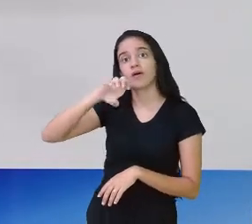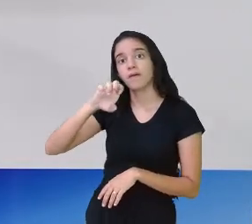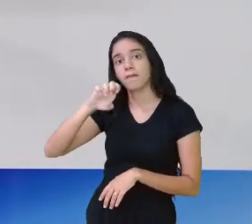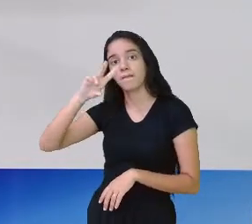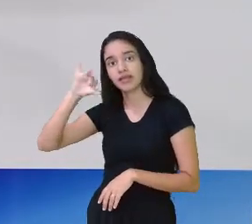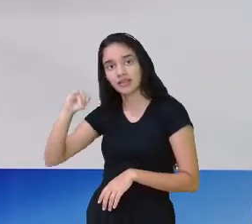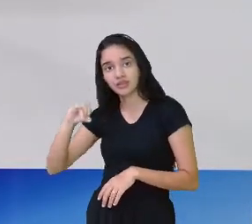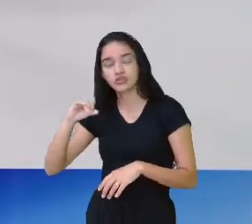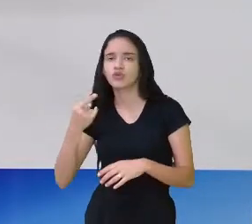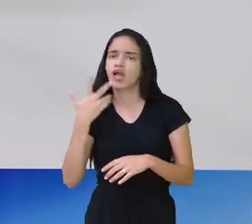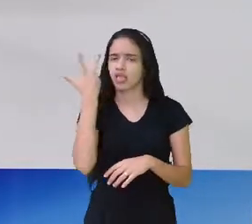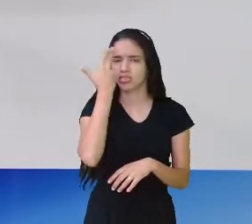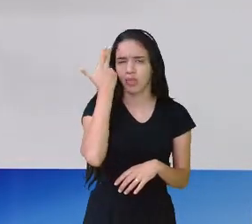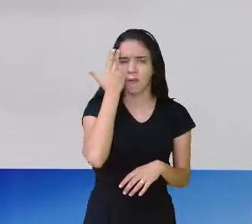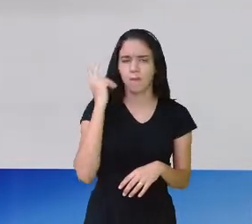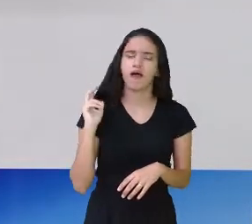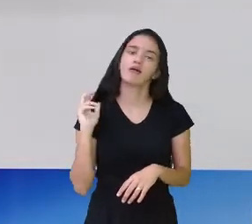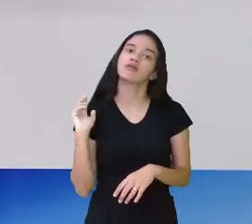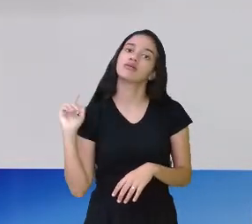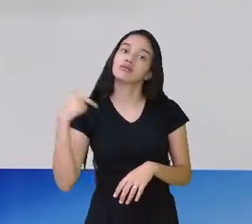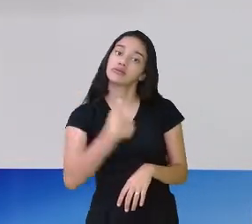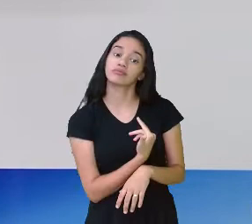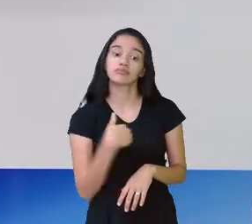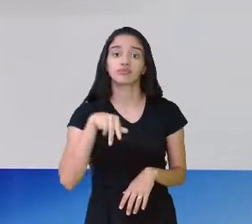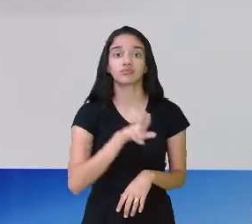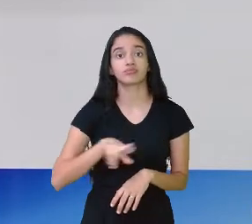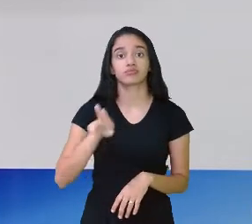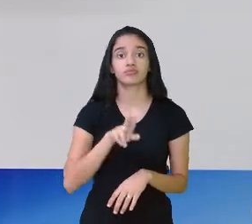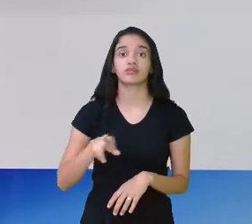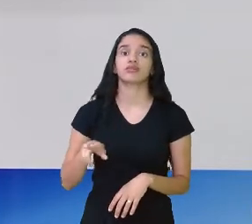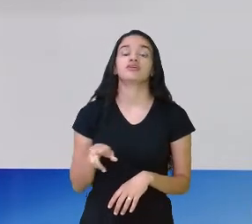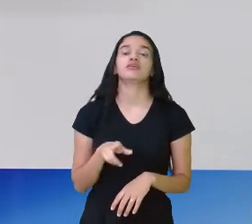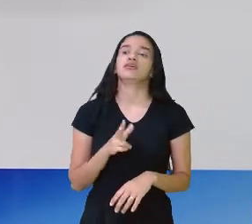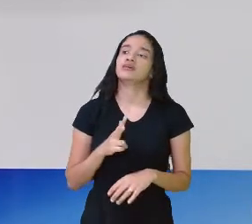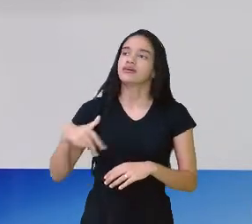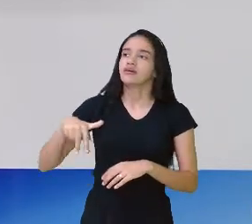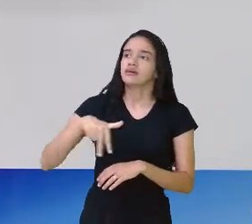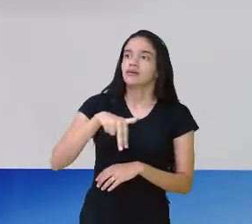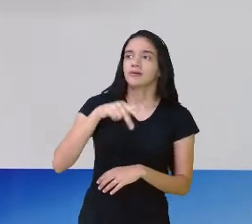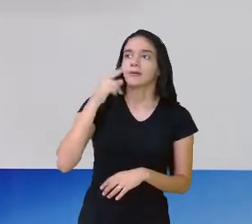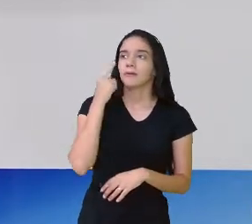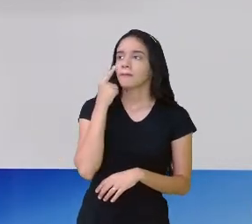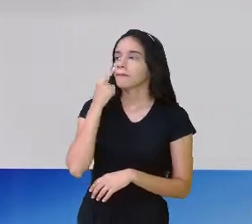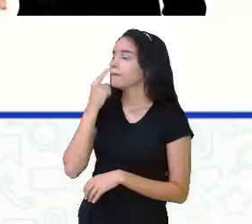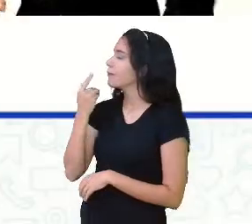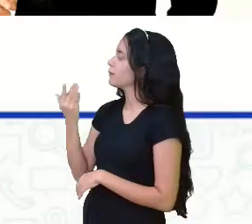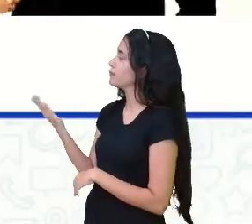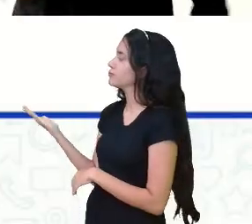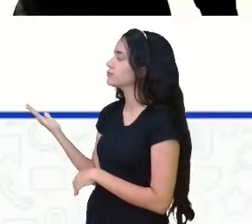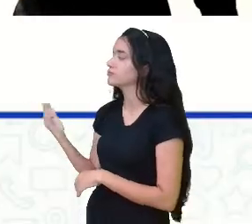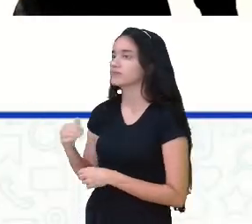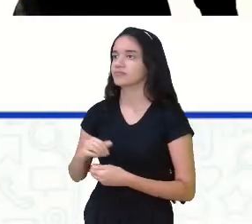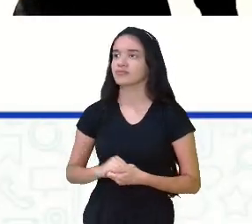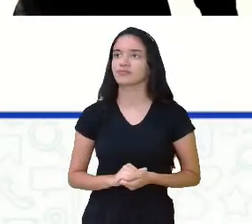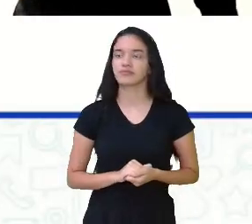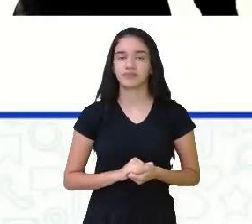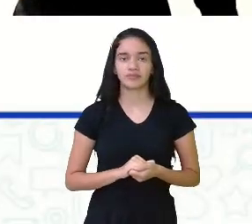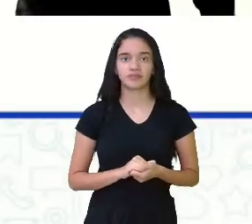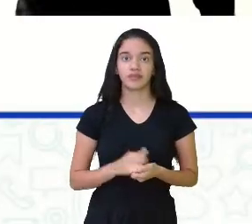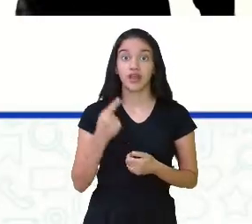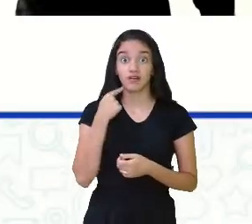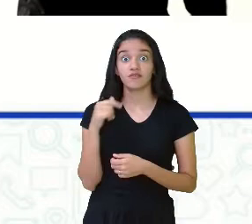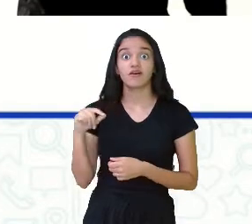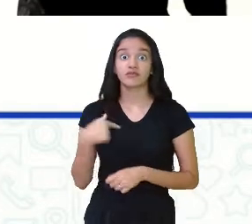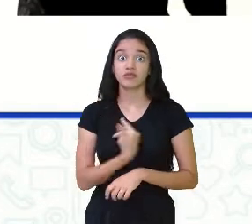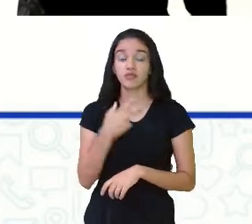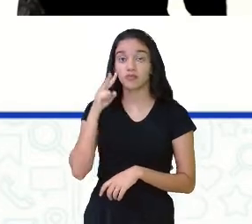espaço normal, onde a gente está, o que a gente utiliza, inclusive, para caminhar. Né? Vamos ver um pouquinho aí do pop. O pop